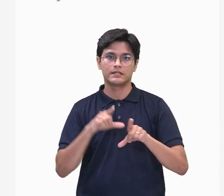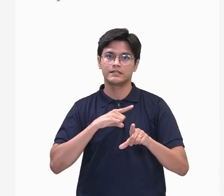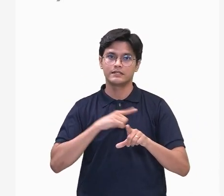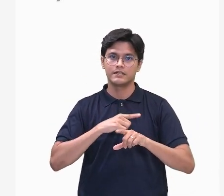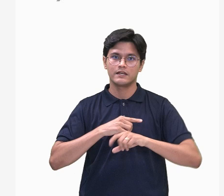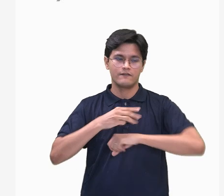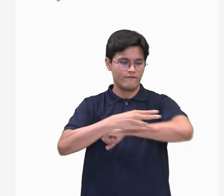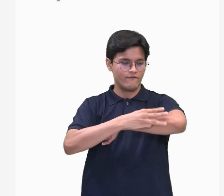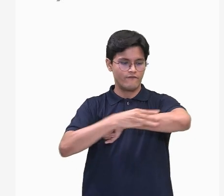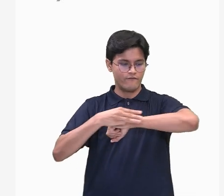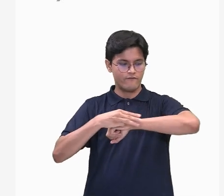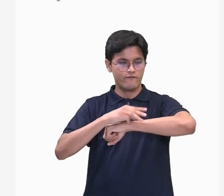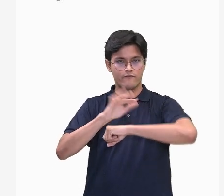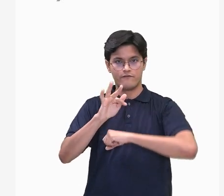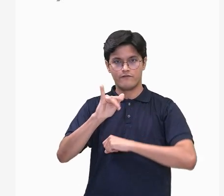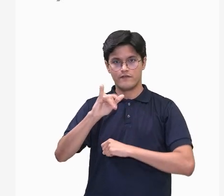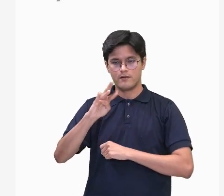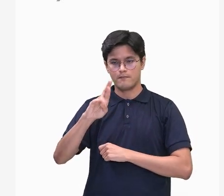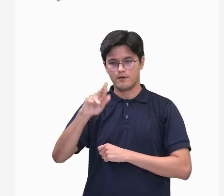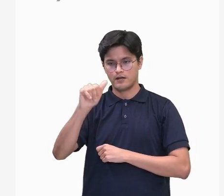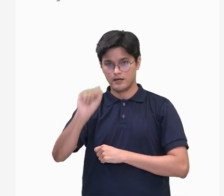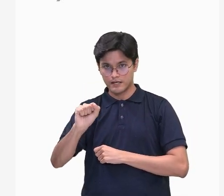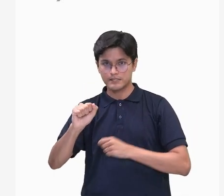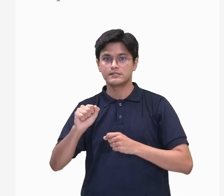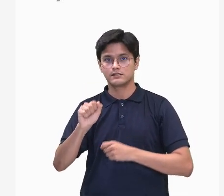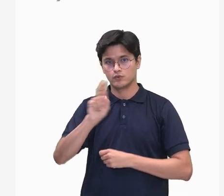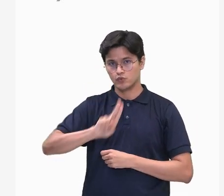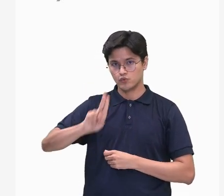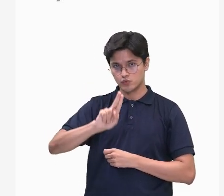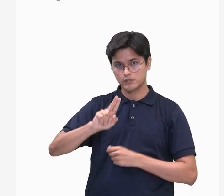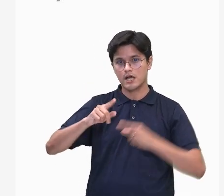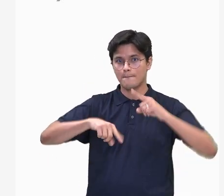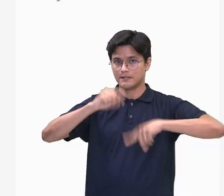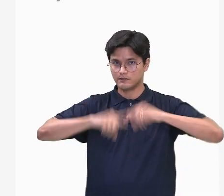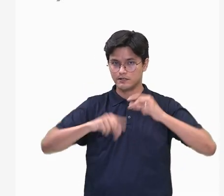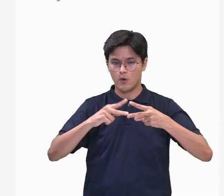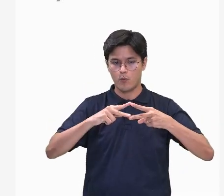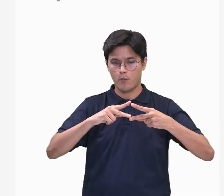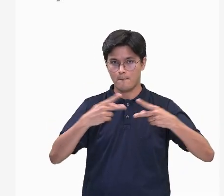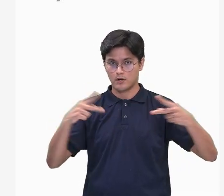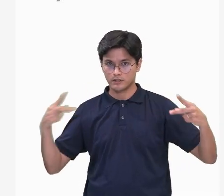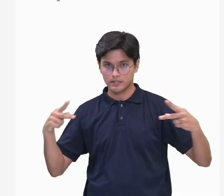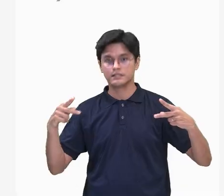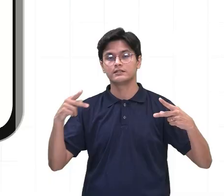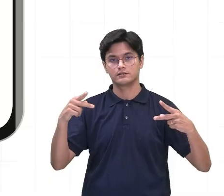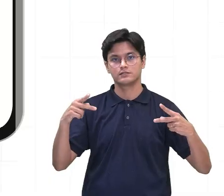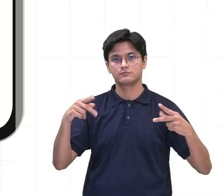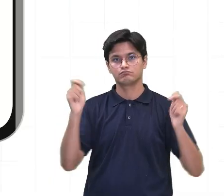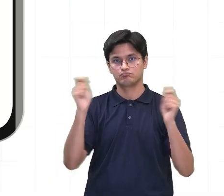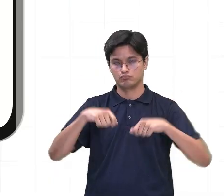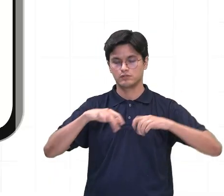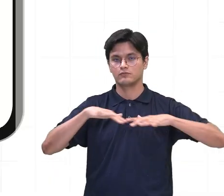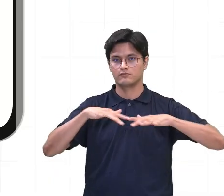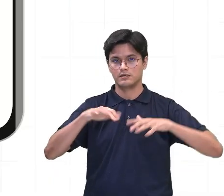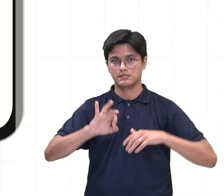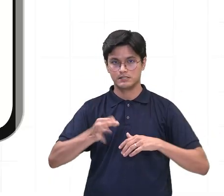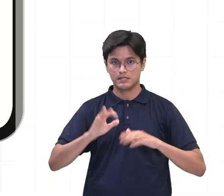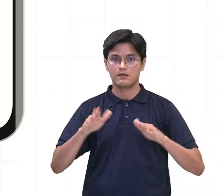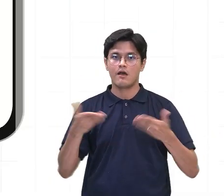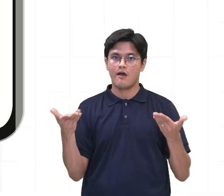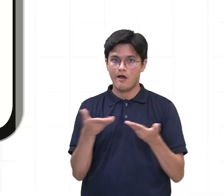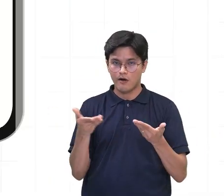musculares, né, com proteínas que realizam esse movimento, tá? Então, a gente vai observar com mais detalhes o